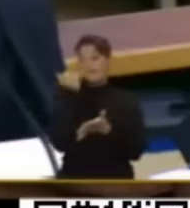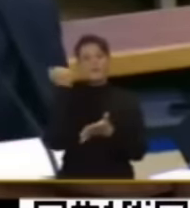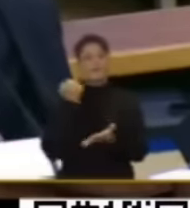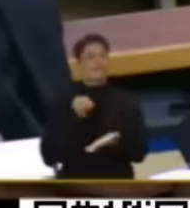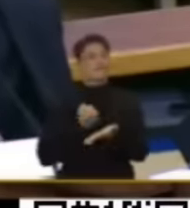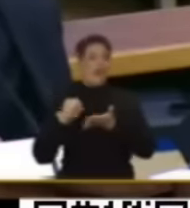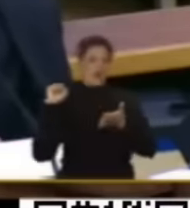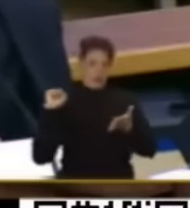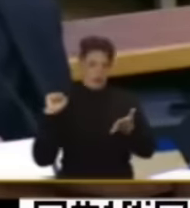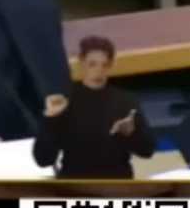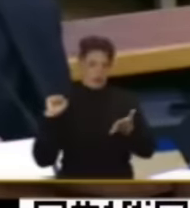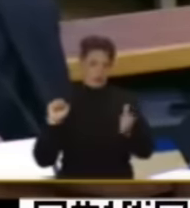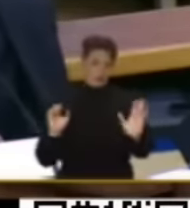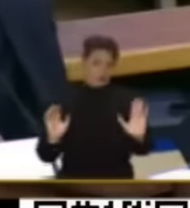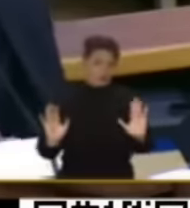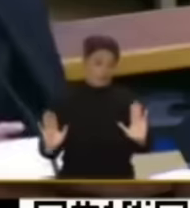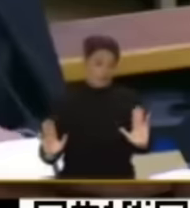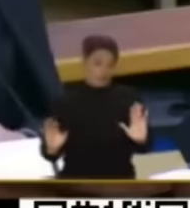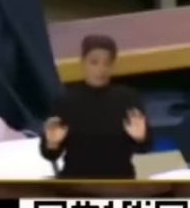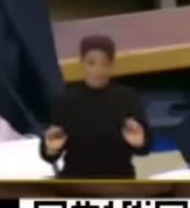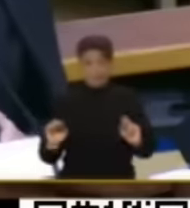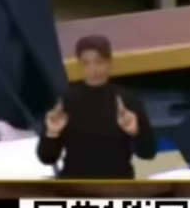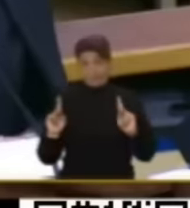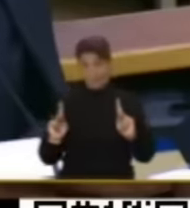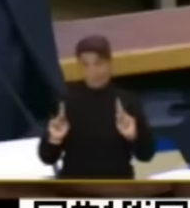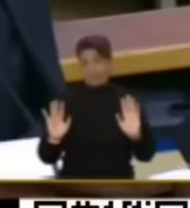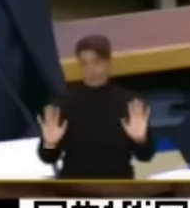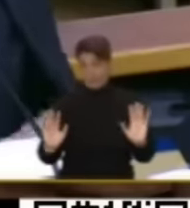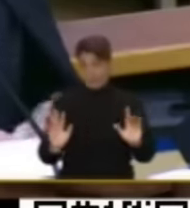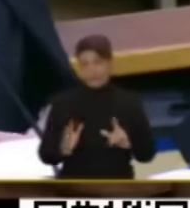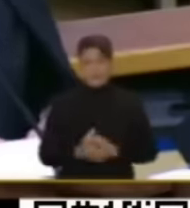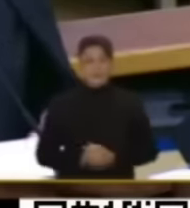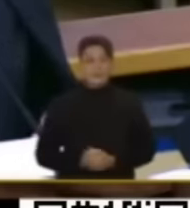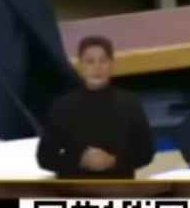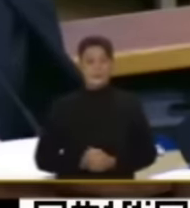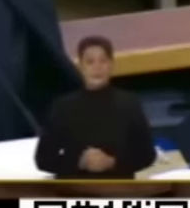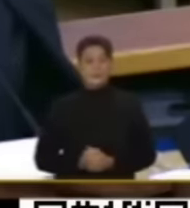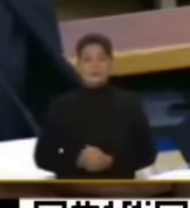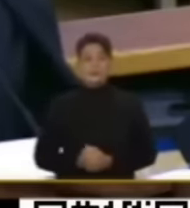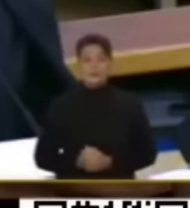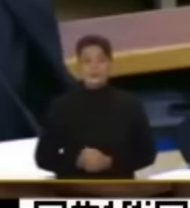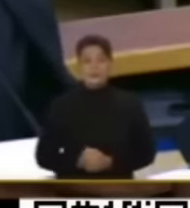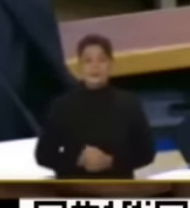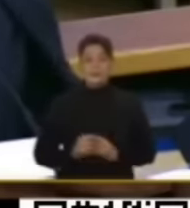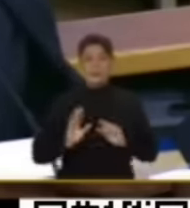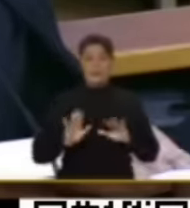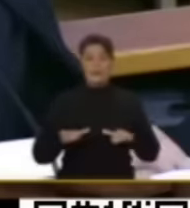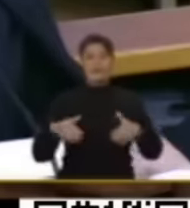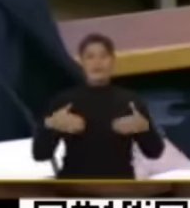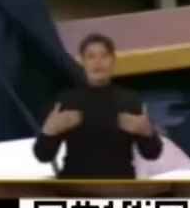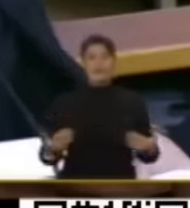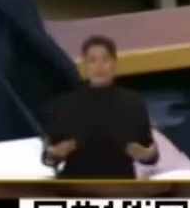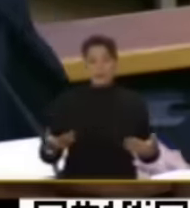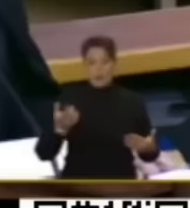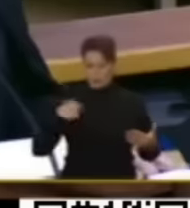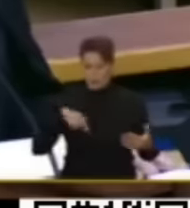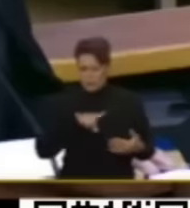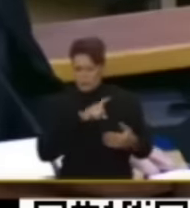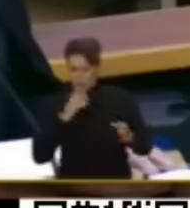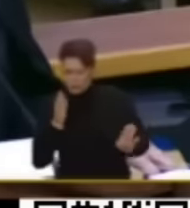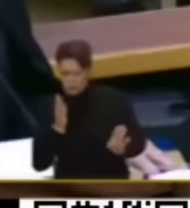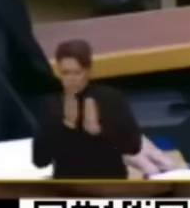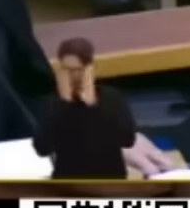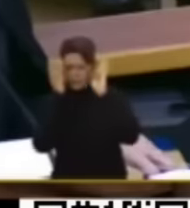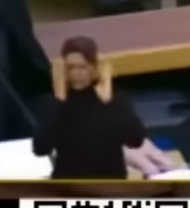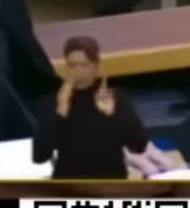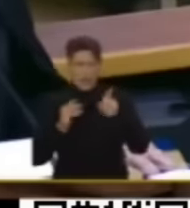O Alexandre de Moraes não precisa cumprir prazo razoável. Ele não precisa cumprir a lei de abuso de autoridade. Ele não